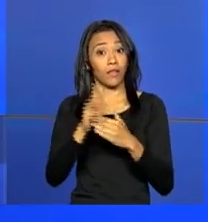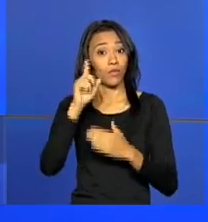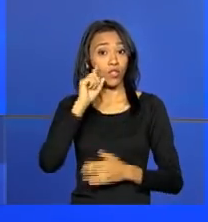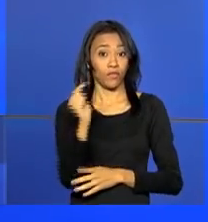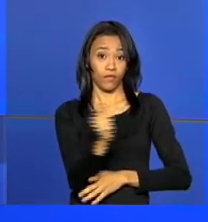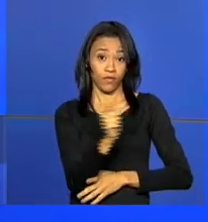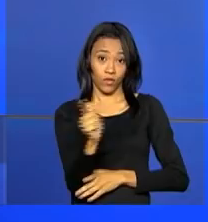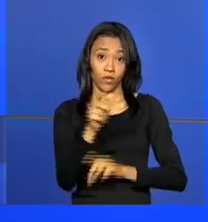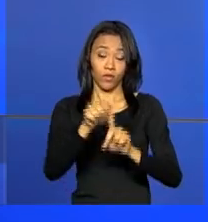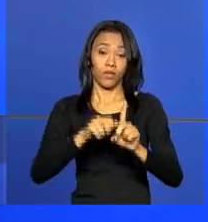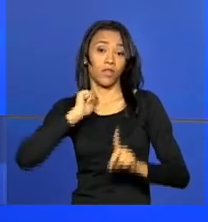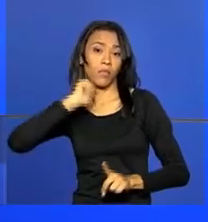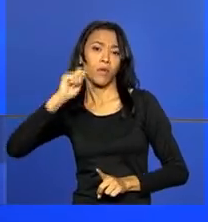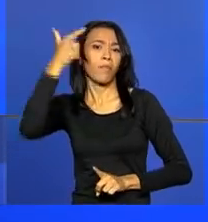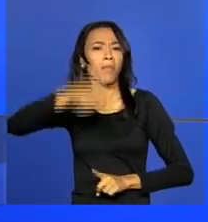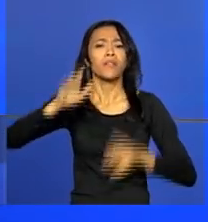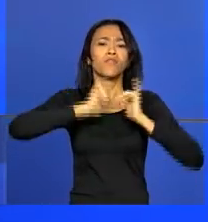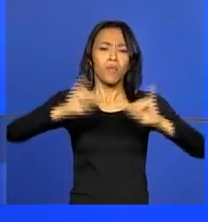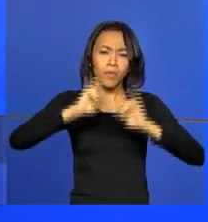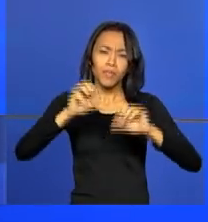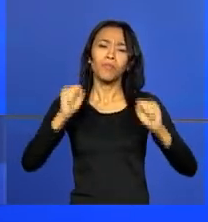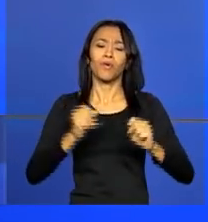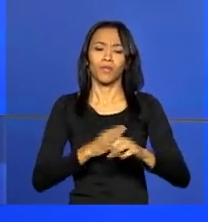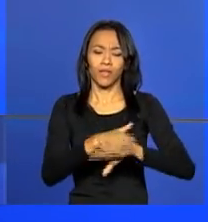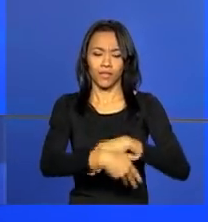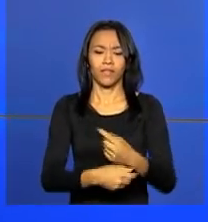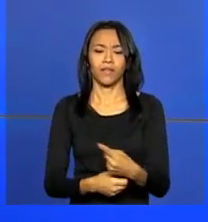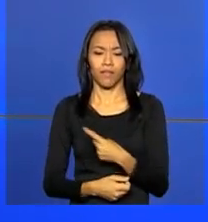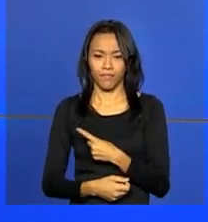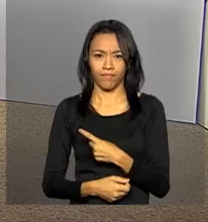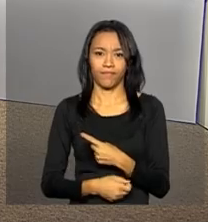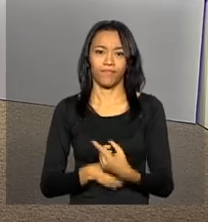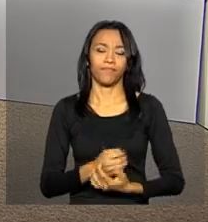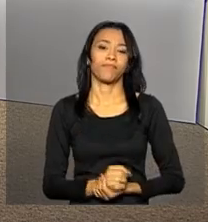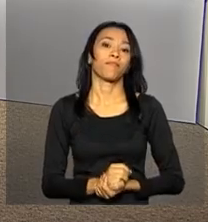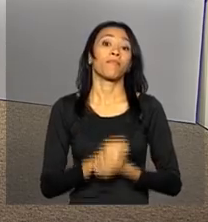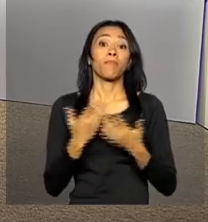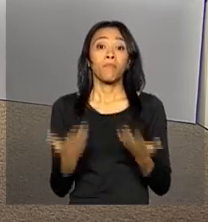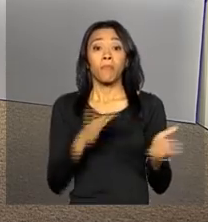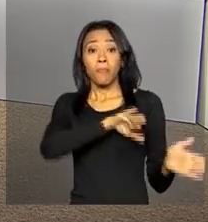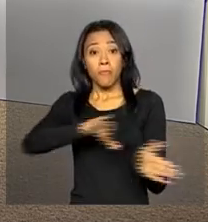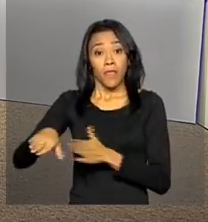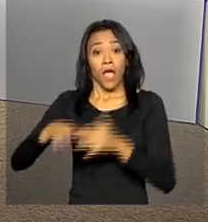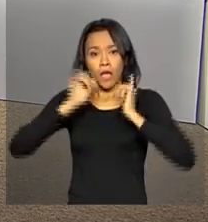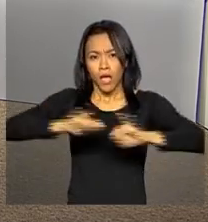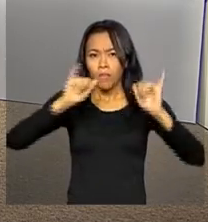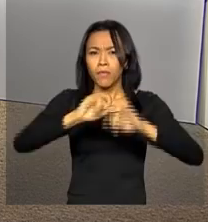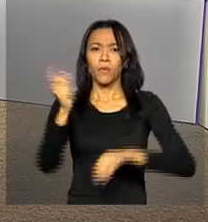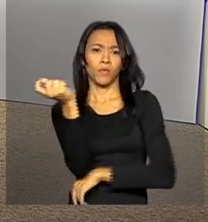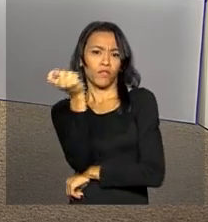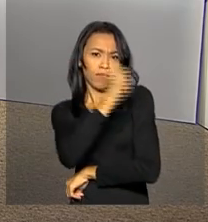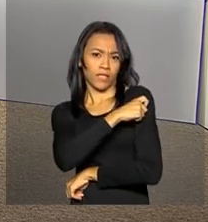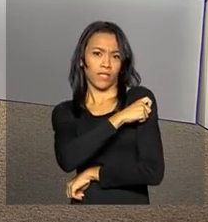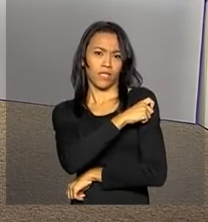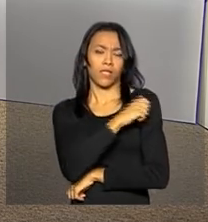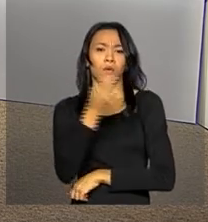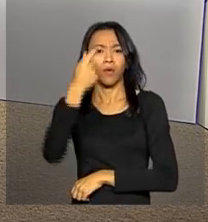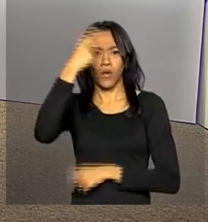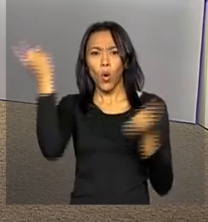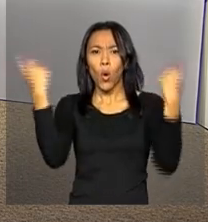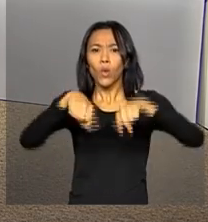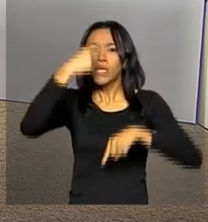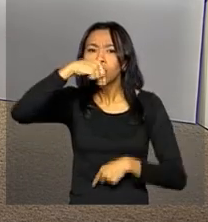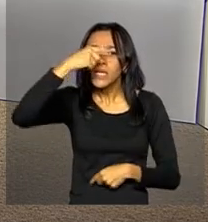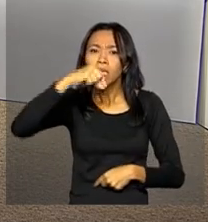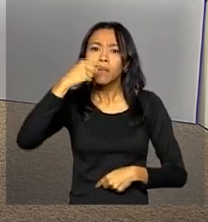abril. Mais informações em saude.gov.br. A campanha de vacinação contra a gripe começa no dia 30 de